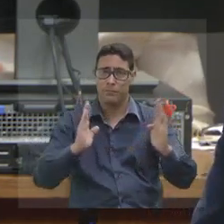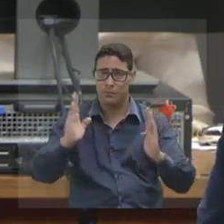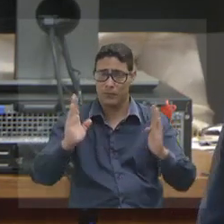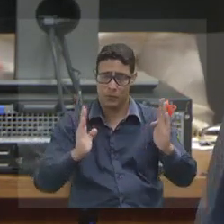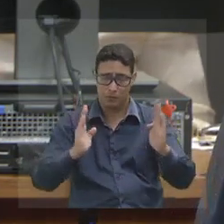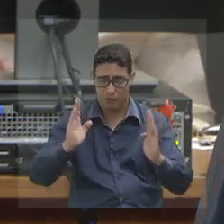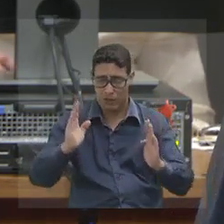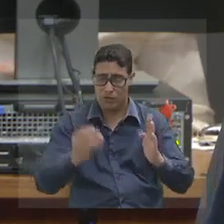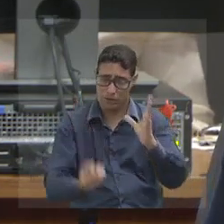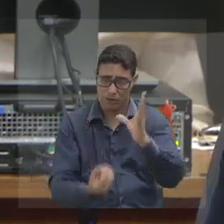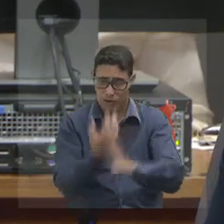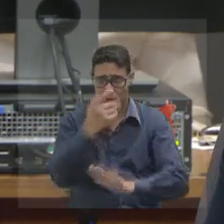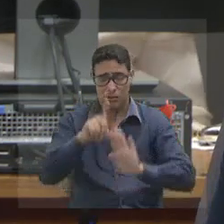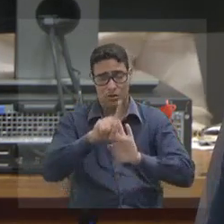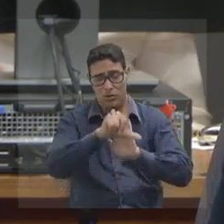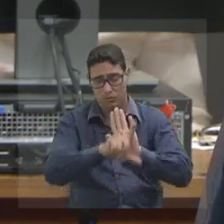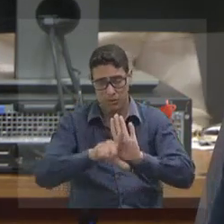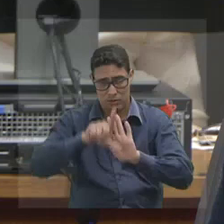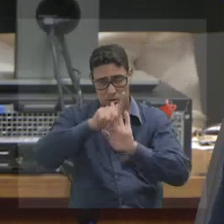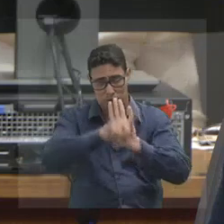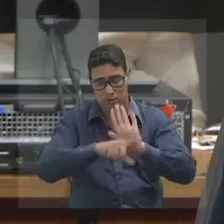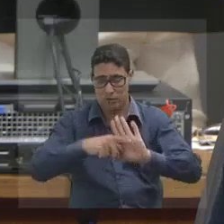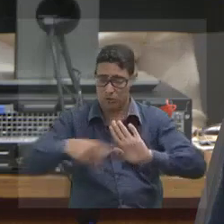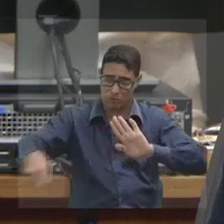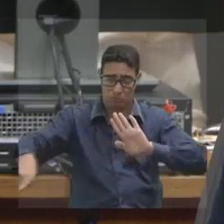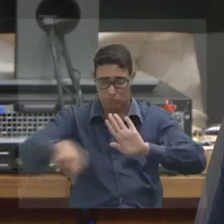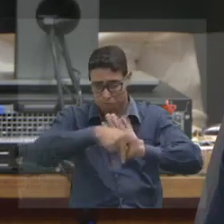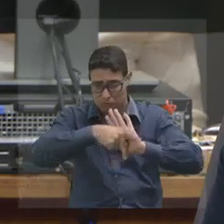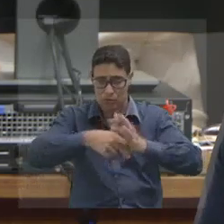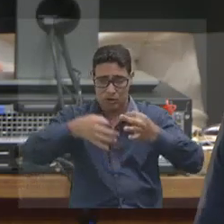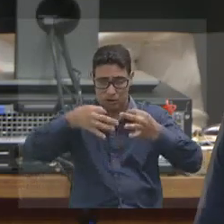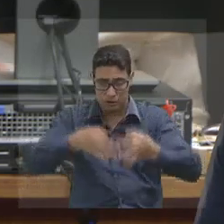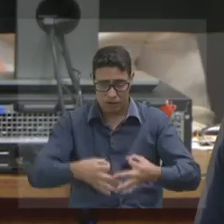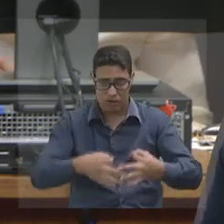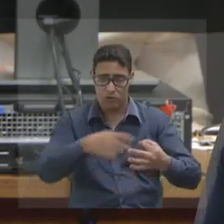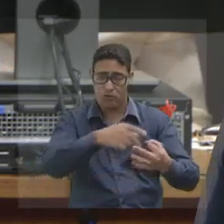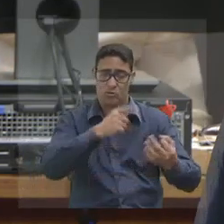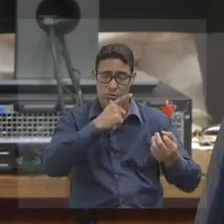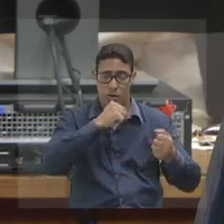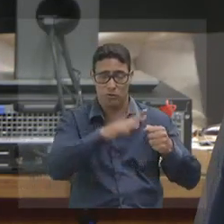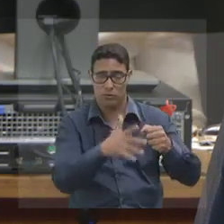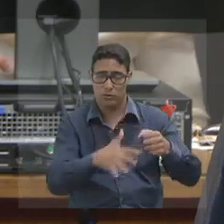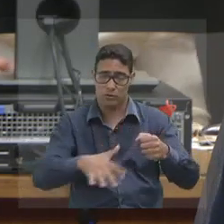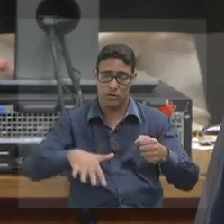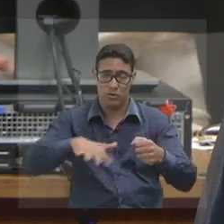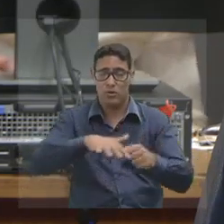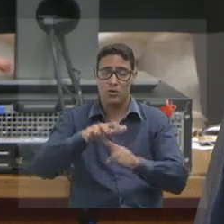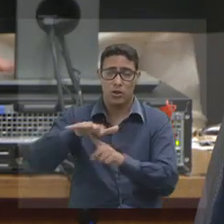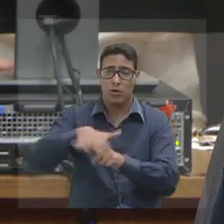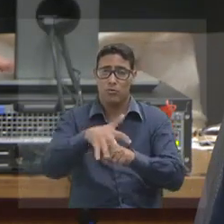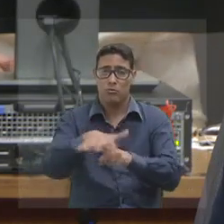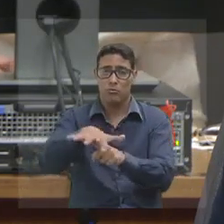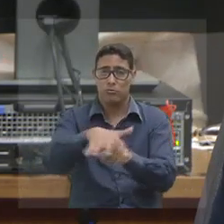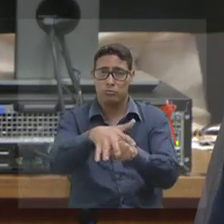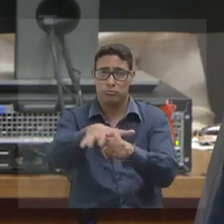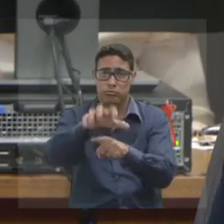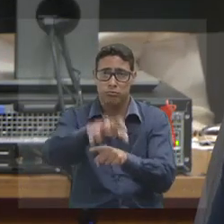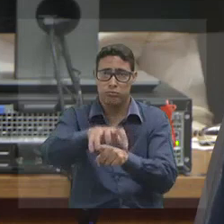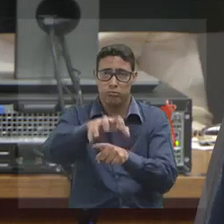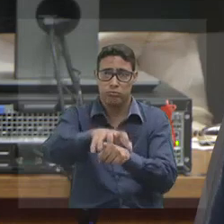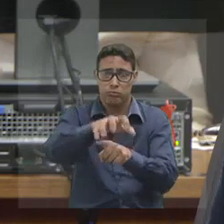construído uma legislação adequada aos piscinões de irrigação no estado de Minas Gerais que são extremamente